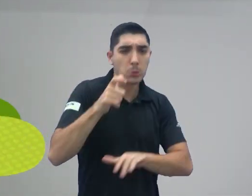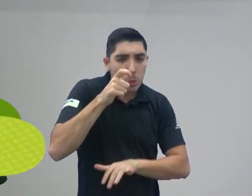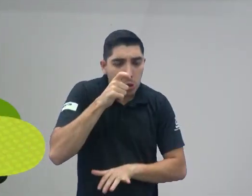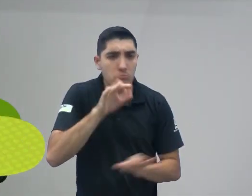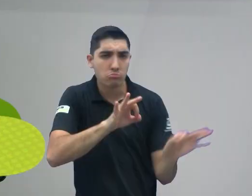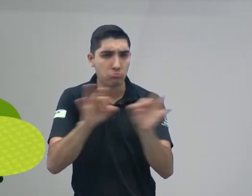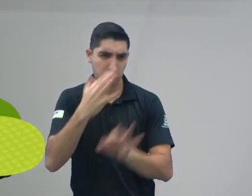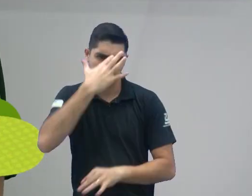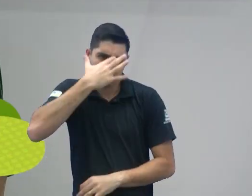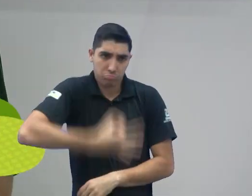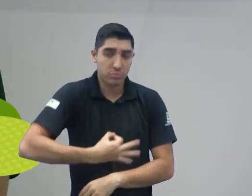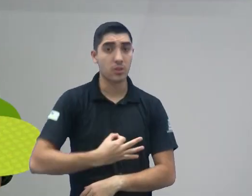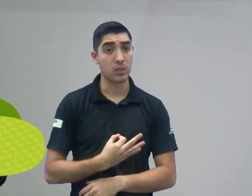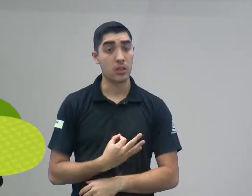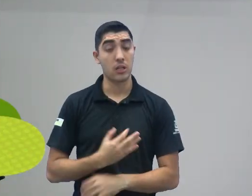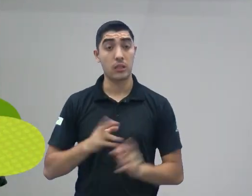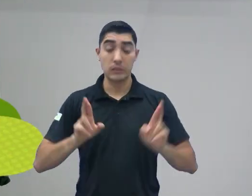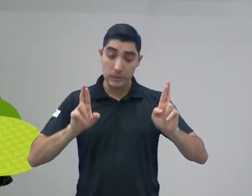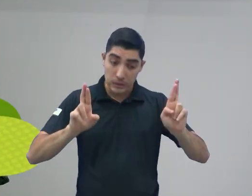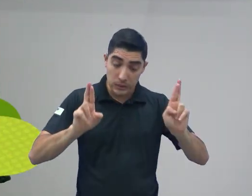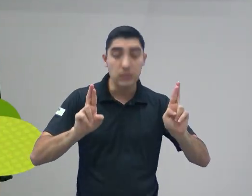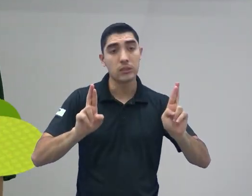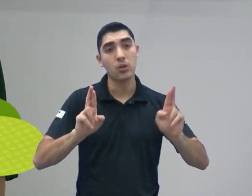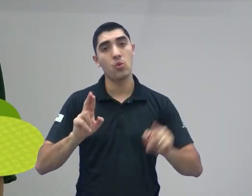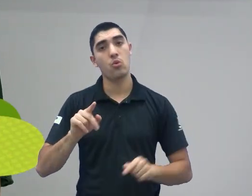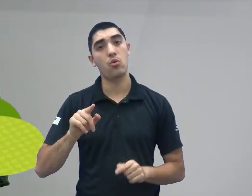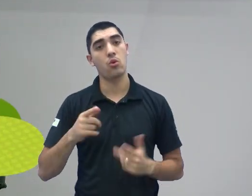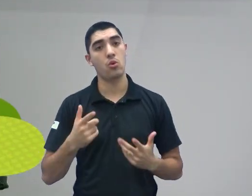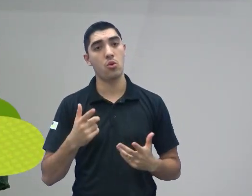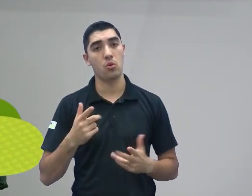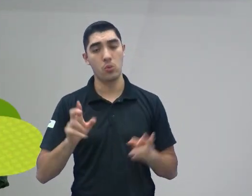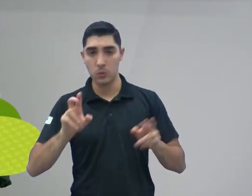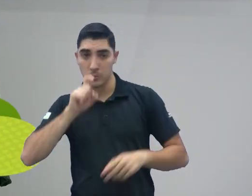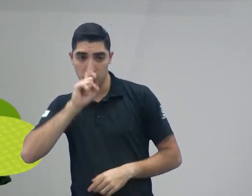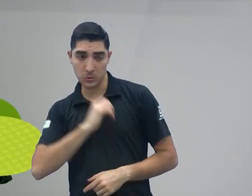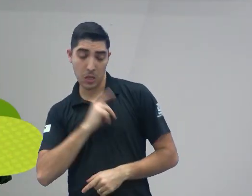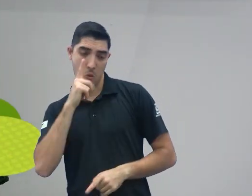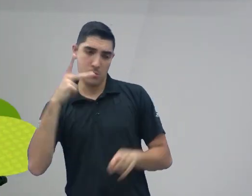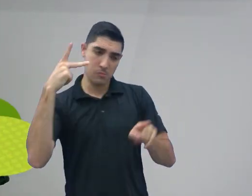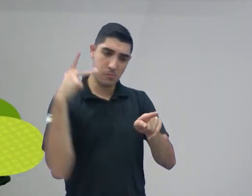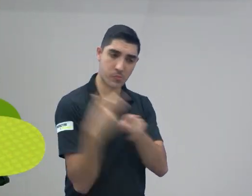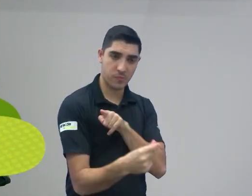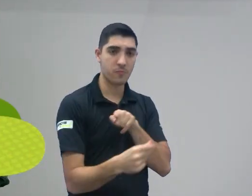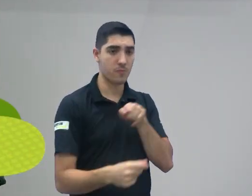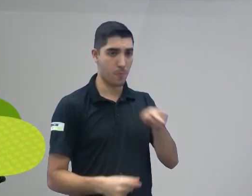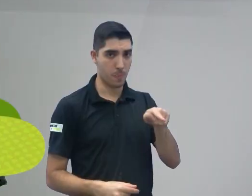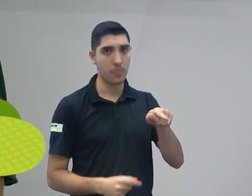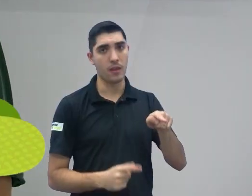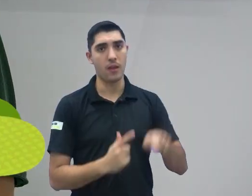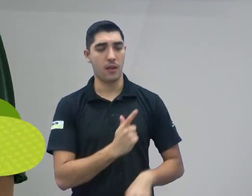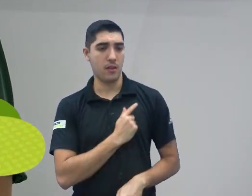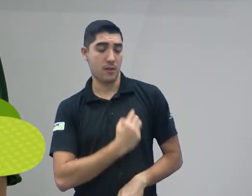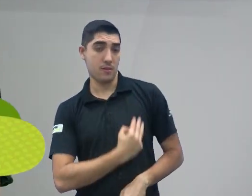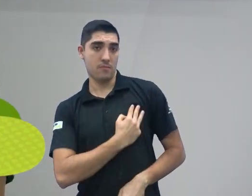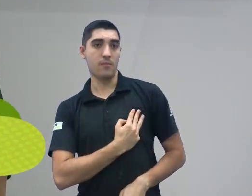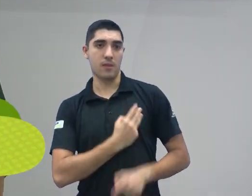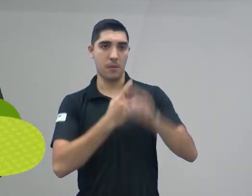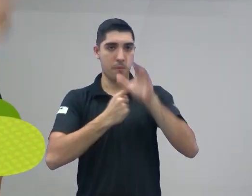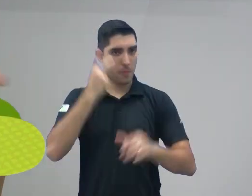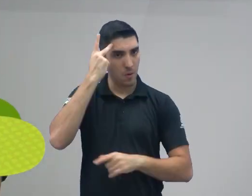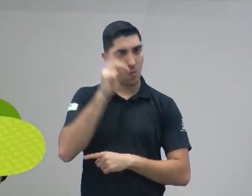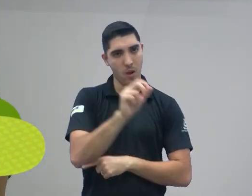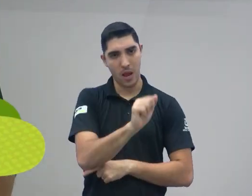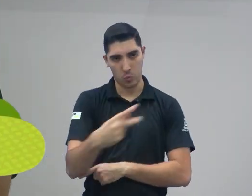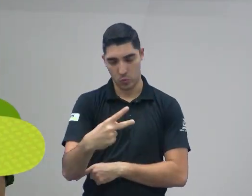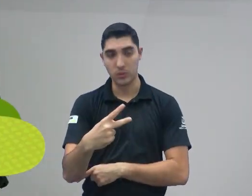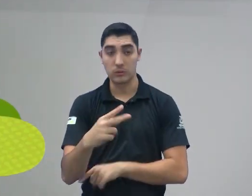São José, se tudo der certo, ganha os primeiros 3 pontos desta Série A2, porque precisa, viu, Vieira? Como